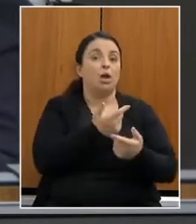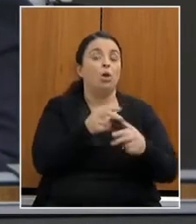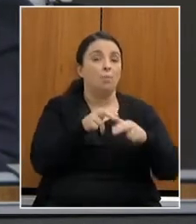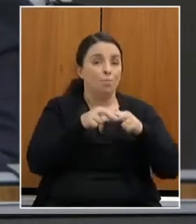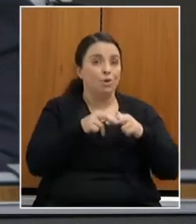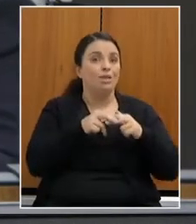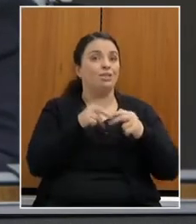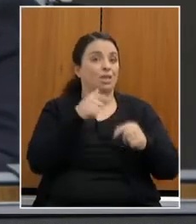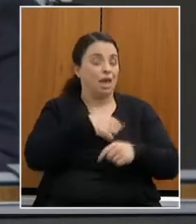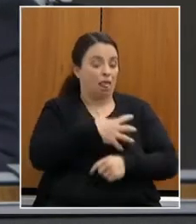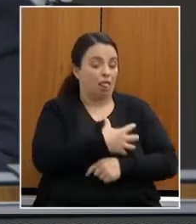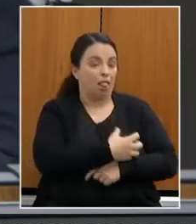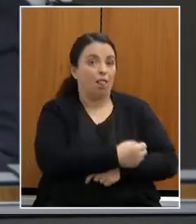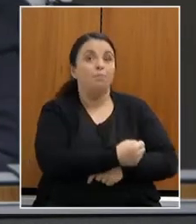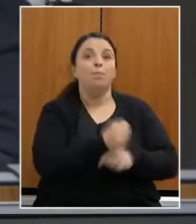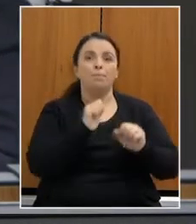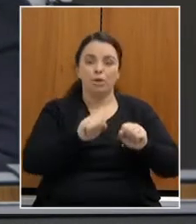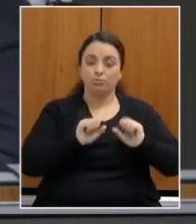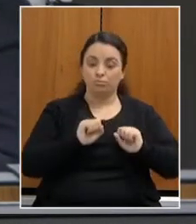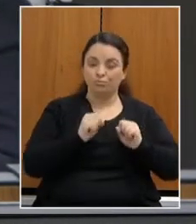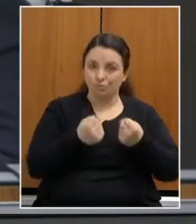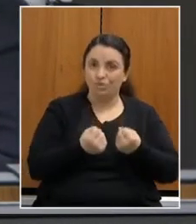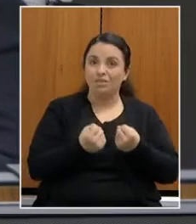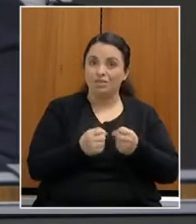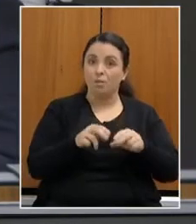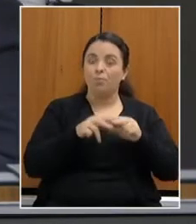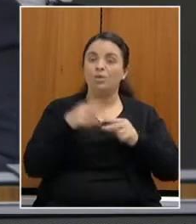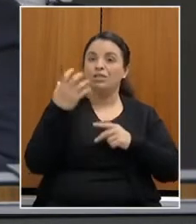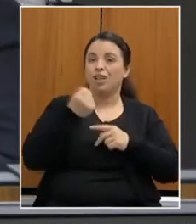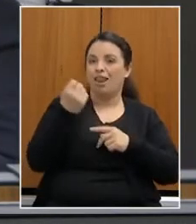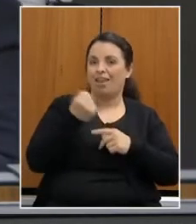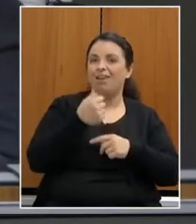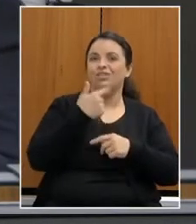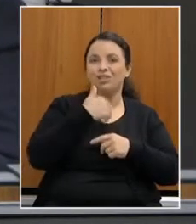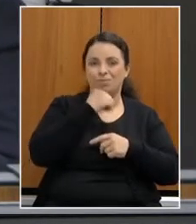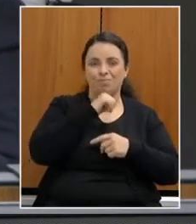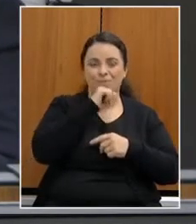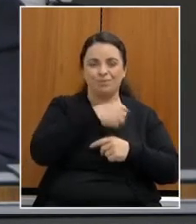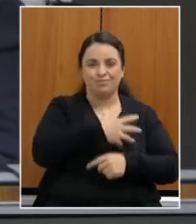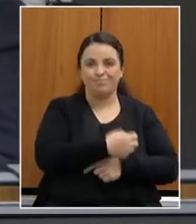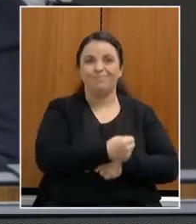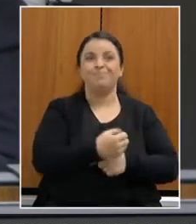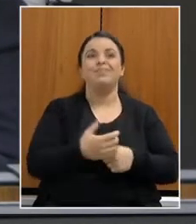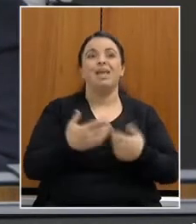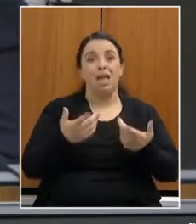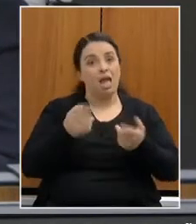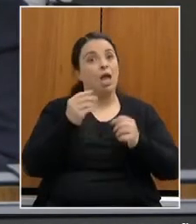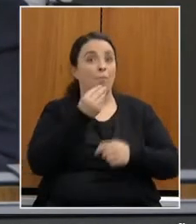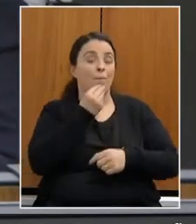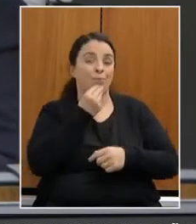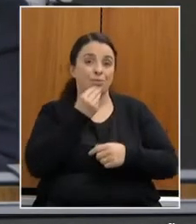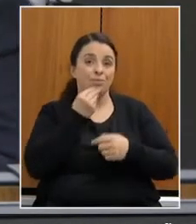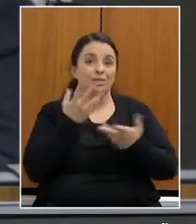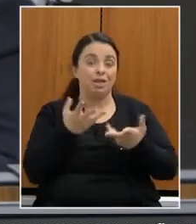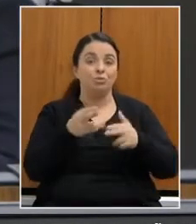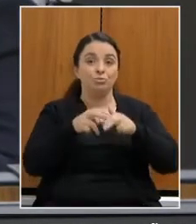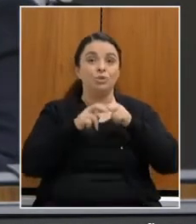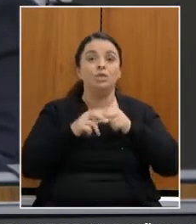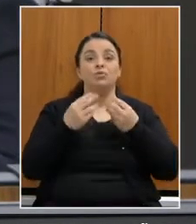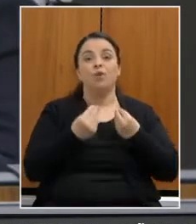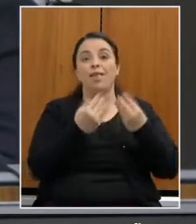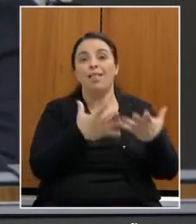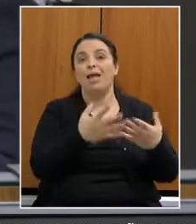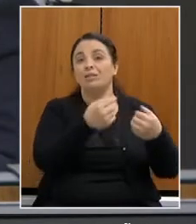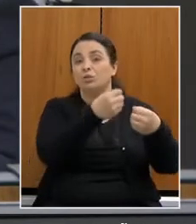não está tão certo isso na literatura médica mas é uma possibilidade por isso foi dado aos municípios